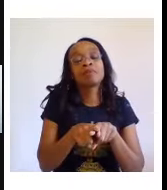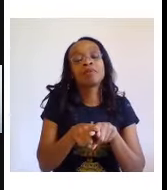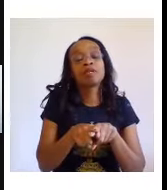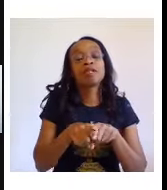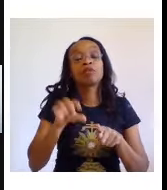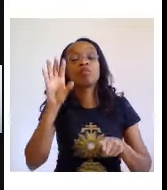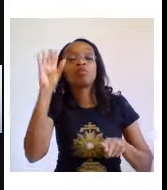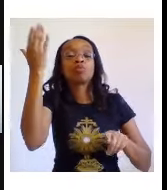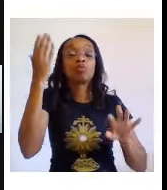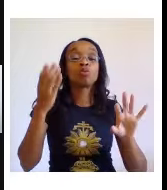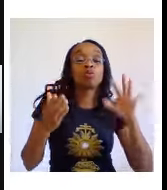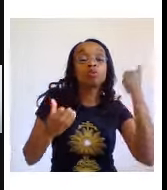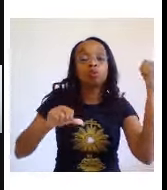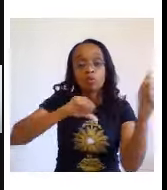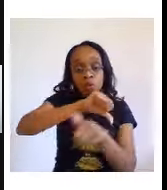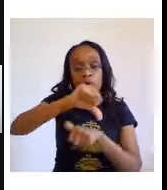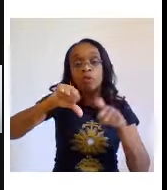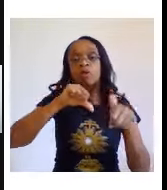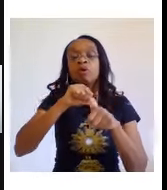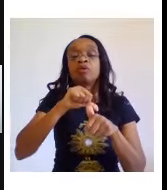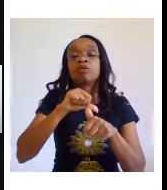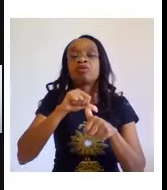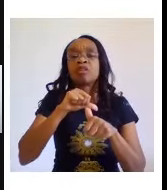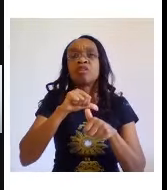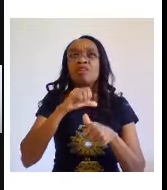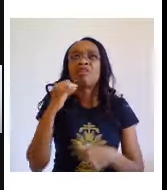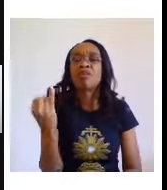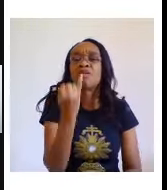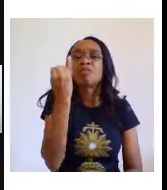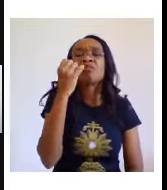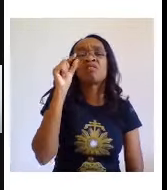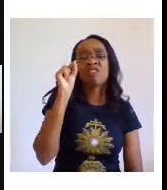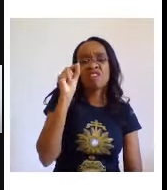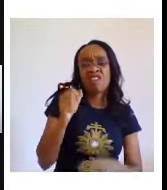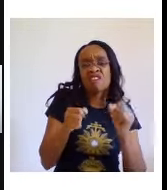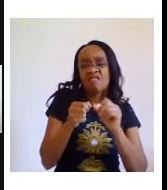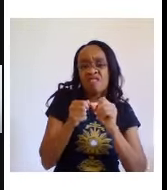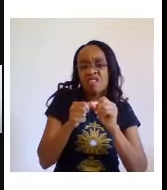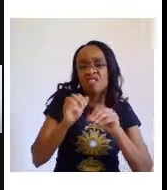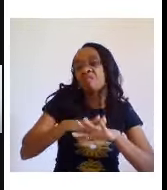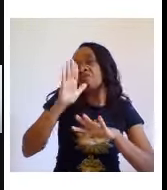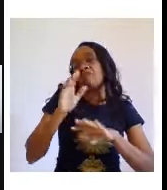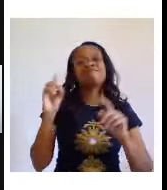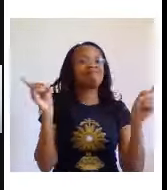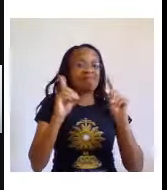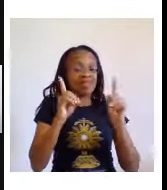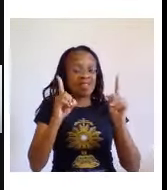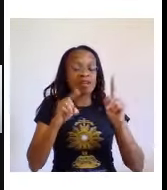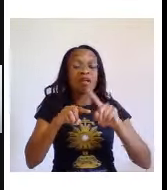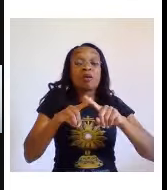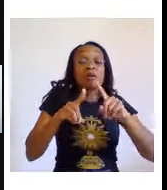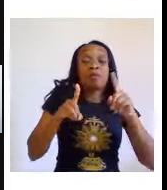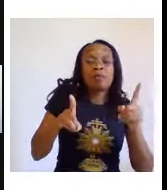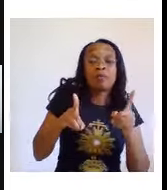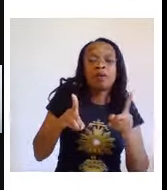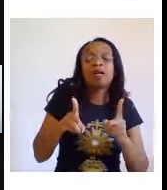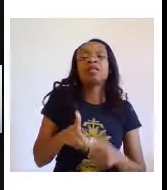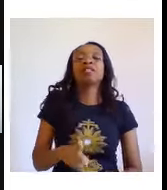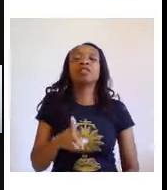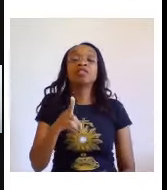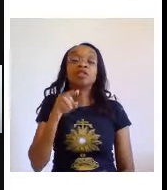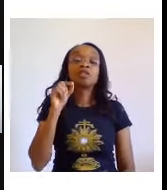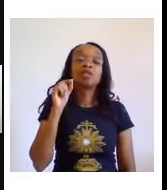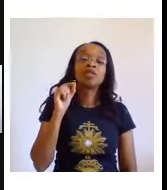mudança do clima, de novo, não importa quem emite mais e quem emite menos. O que emite menos, ele